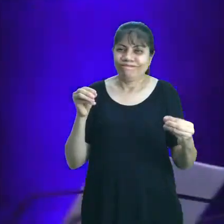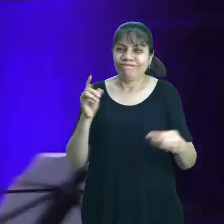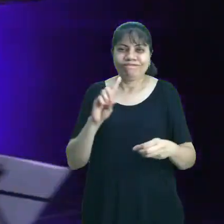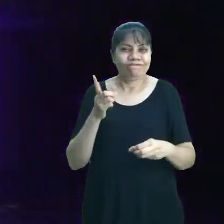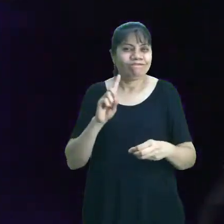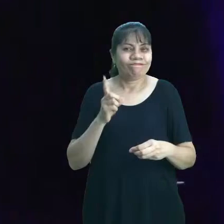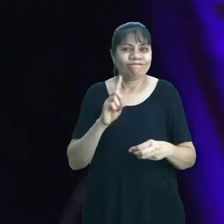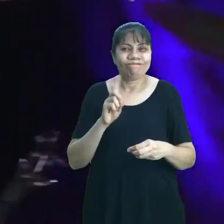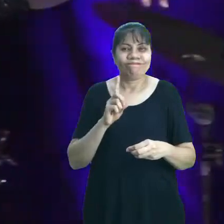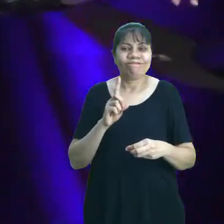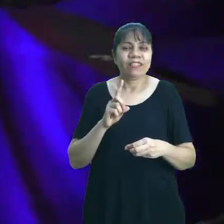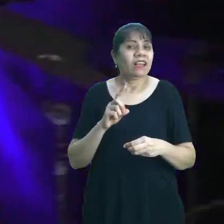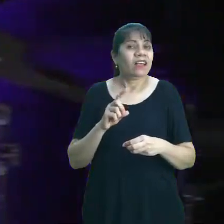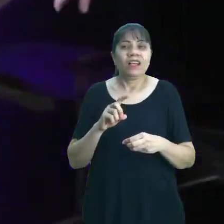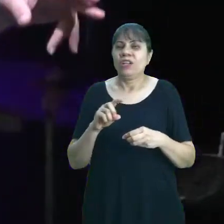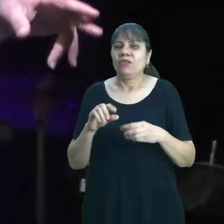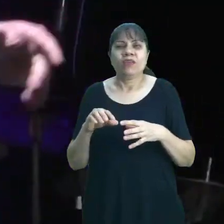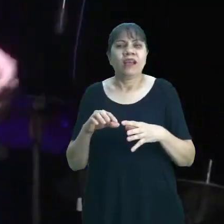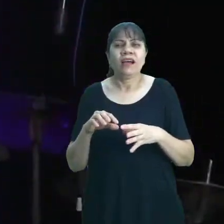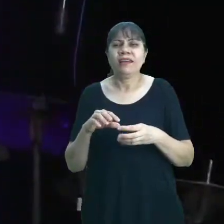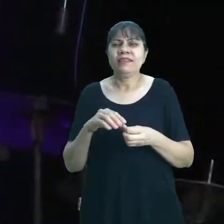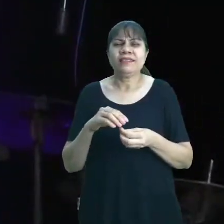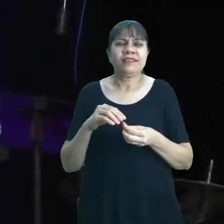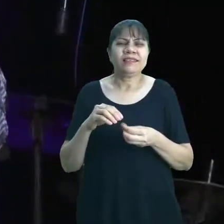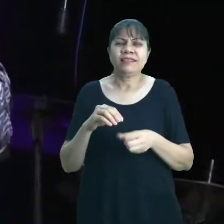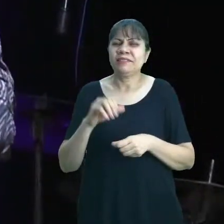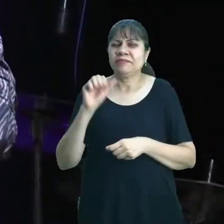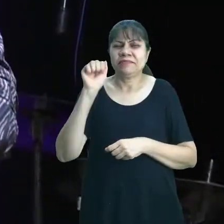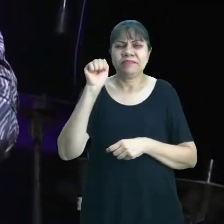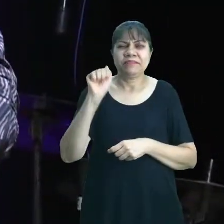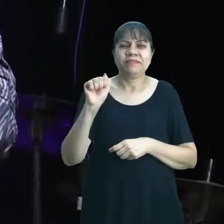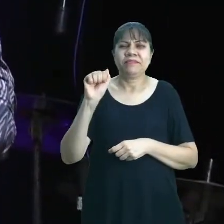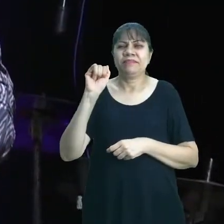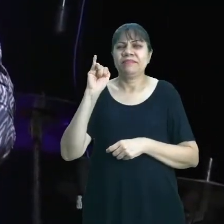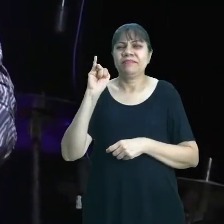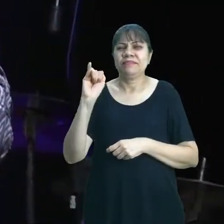apenas a AIDS. O HPV.